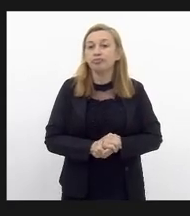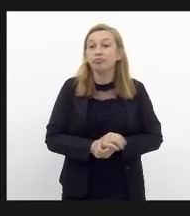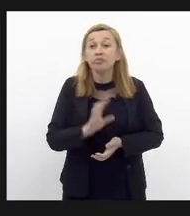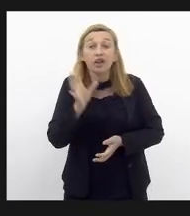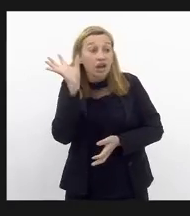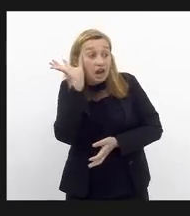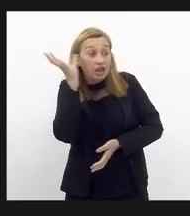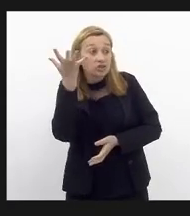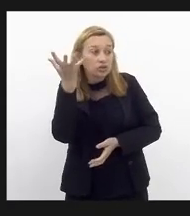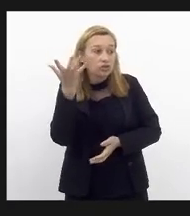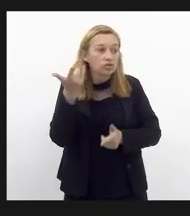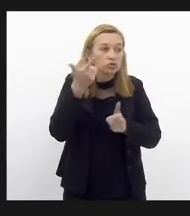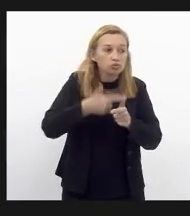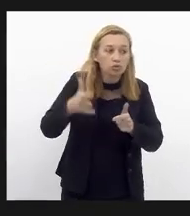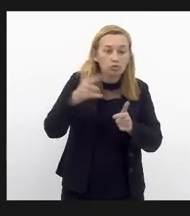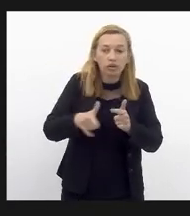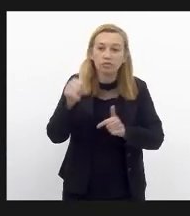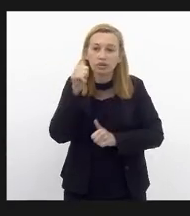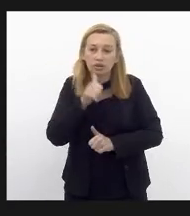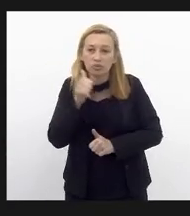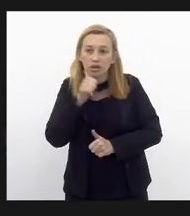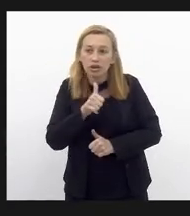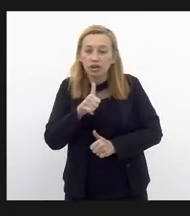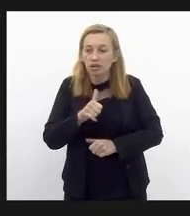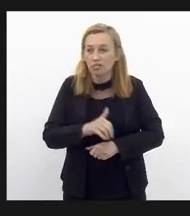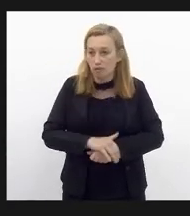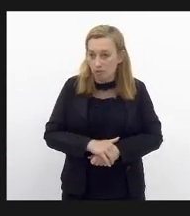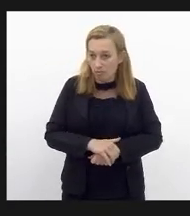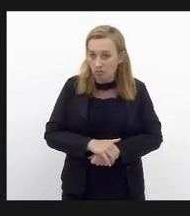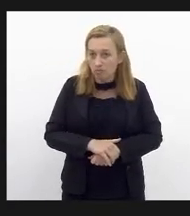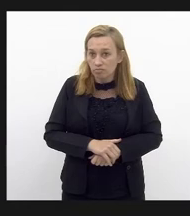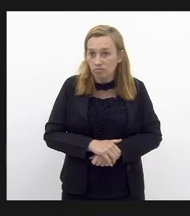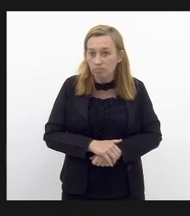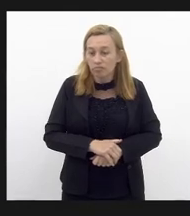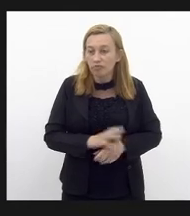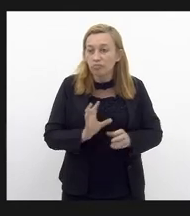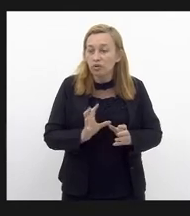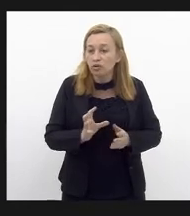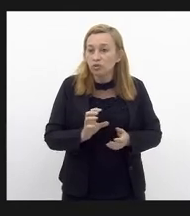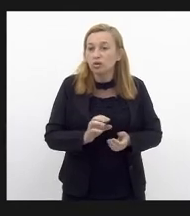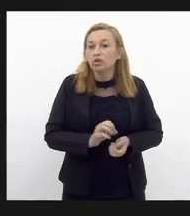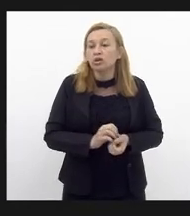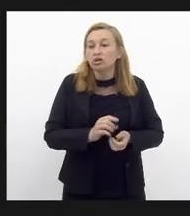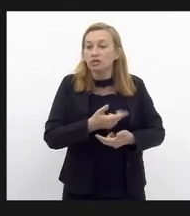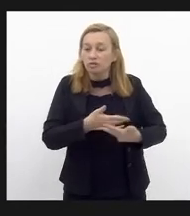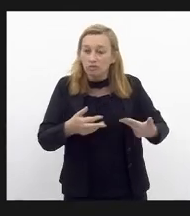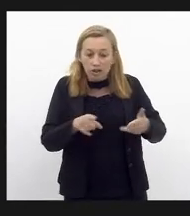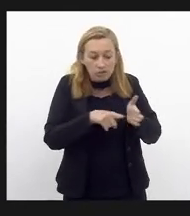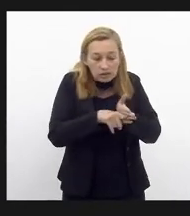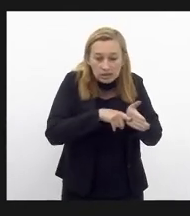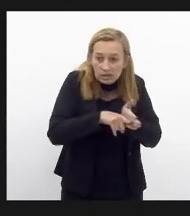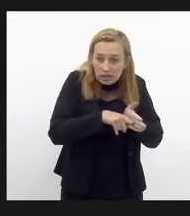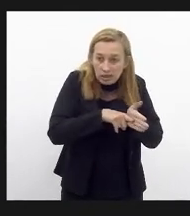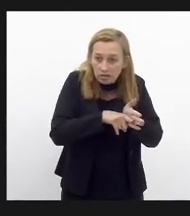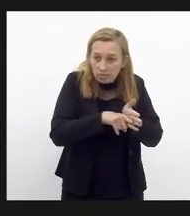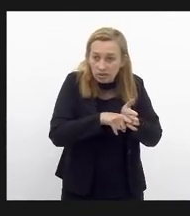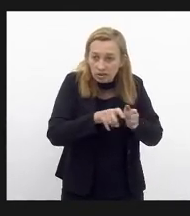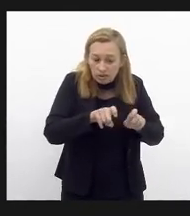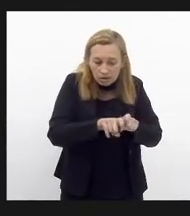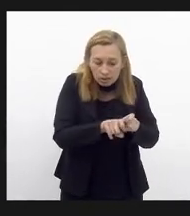solucionar os problemas das mulheres que estão aí com muito acúmulo desses exames preventivos e dos